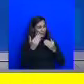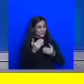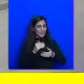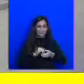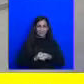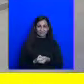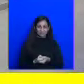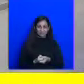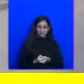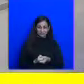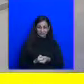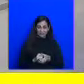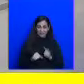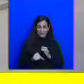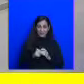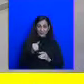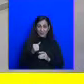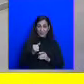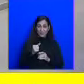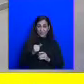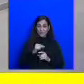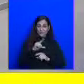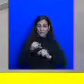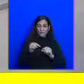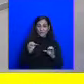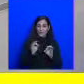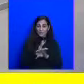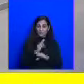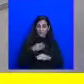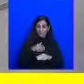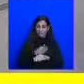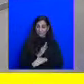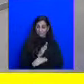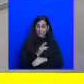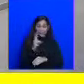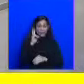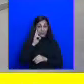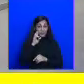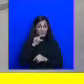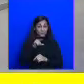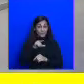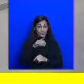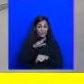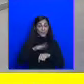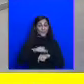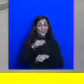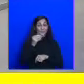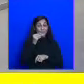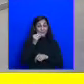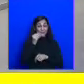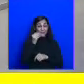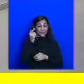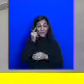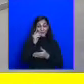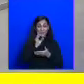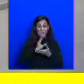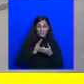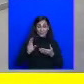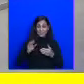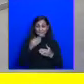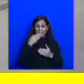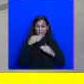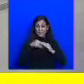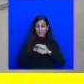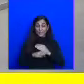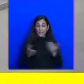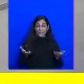Obrigado. Primeira etapa realizada, validada. Lembre-se, você tem mais uma chance de ganhar na Time Mania.